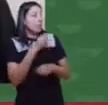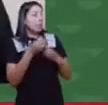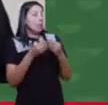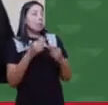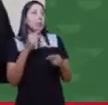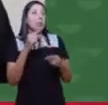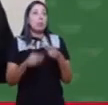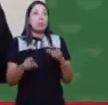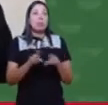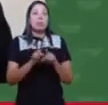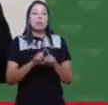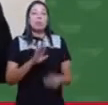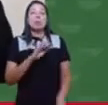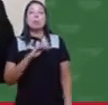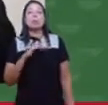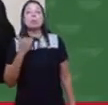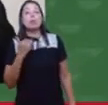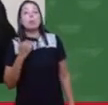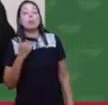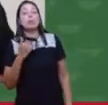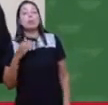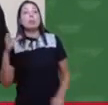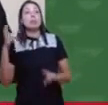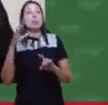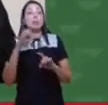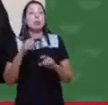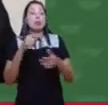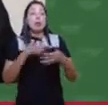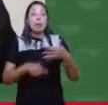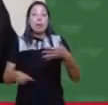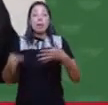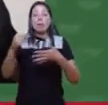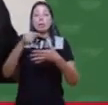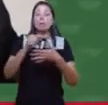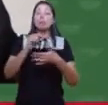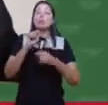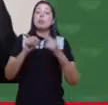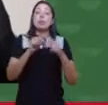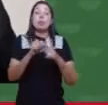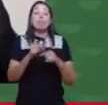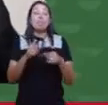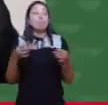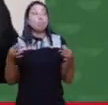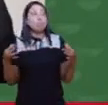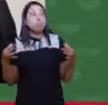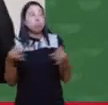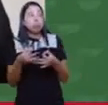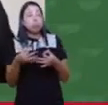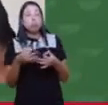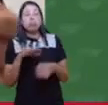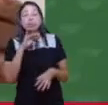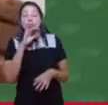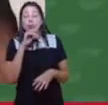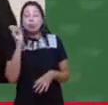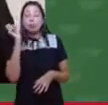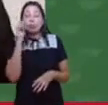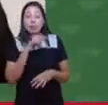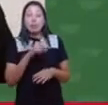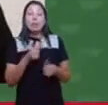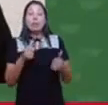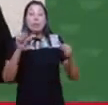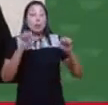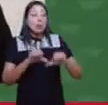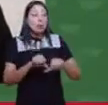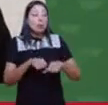como impedir as mortes que atingiram níveis, digamos, absolutamente trágicos, é a maior